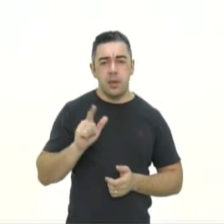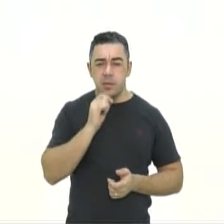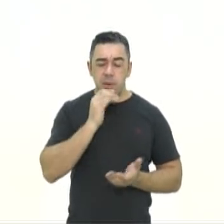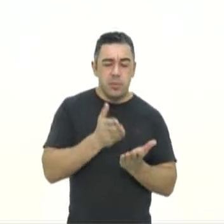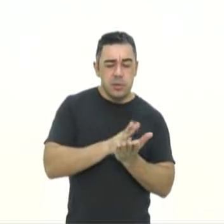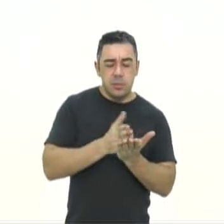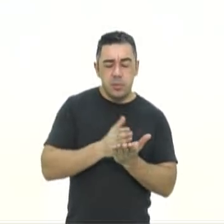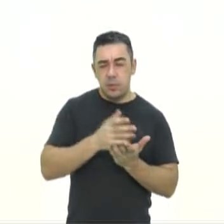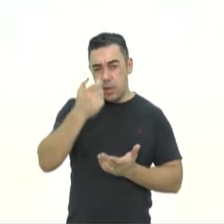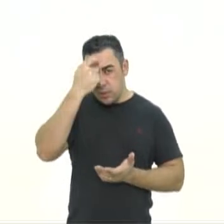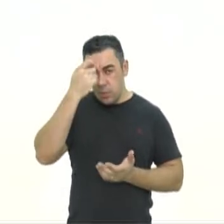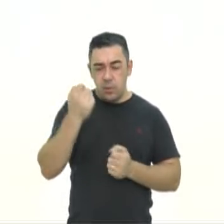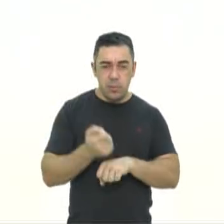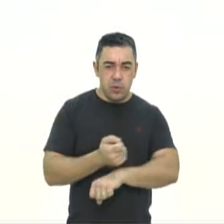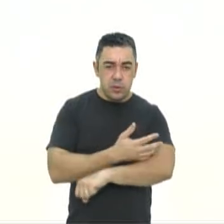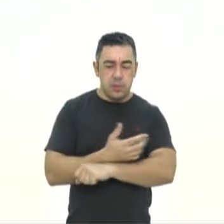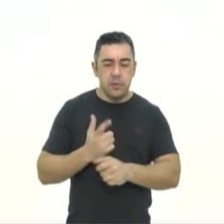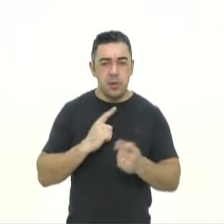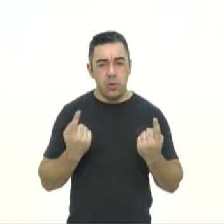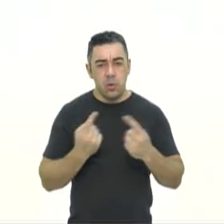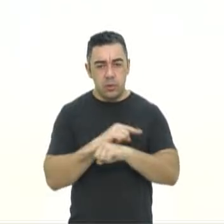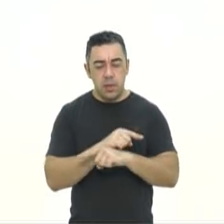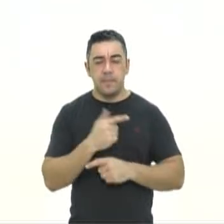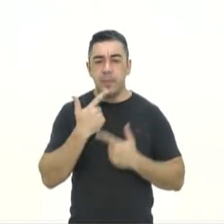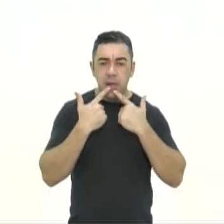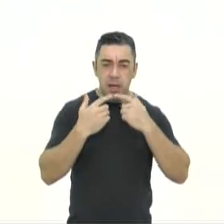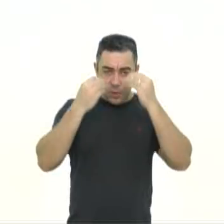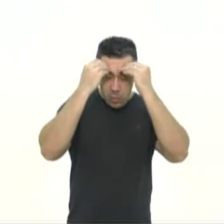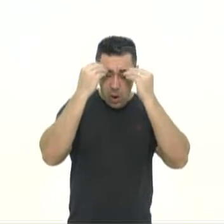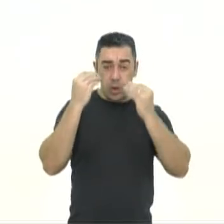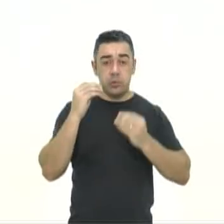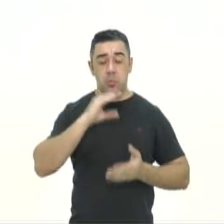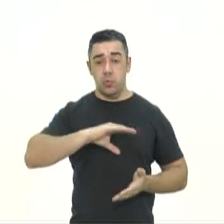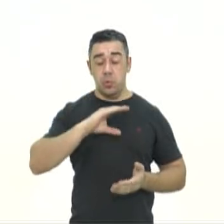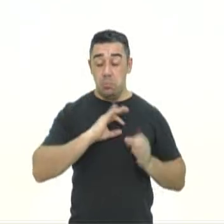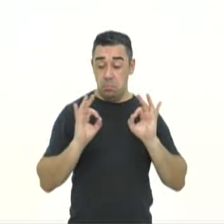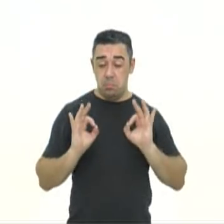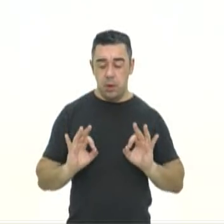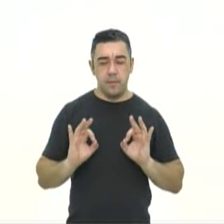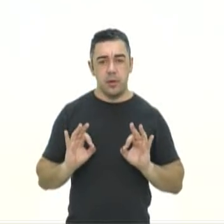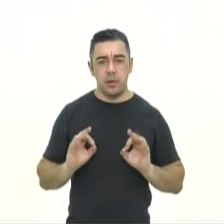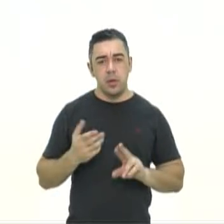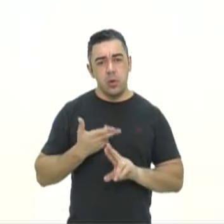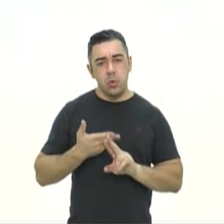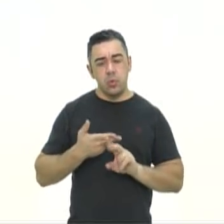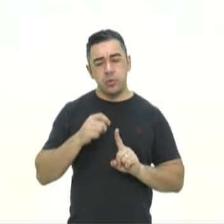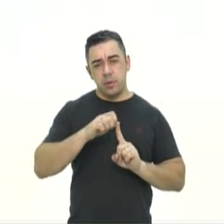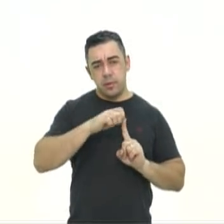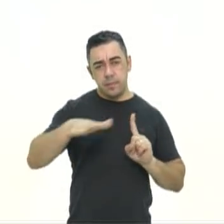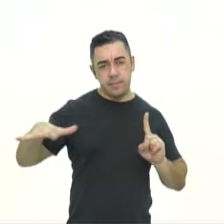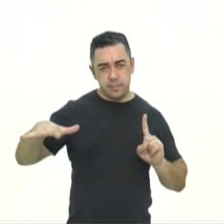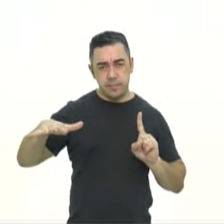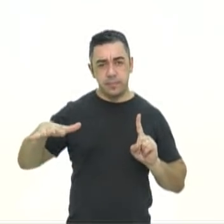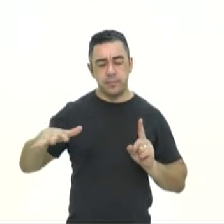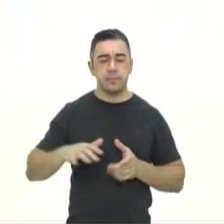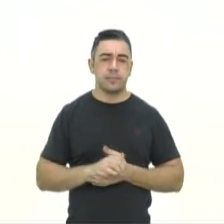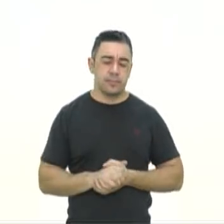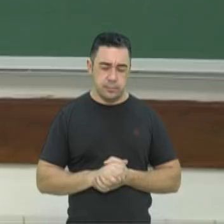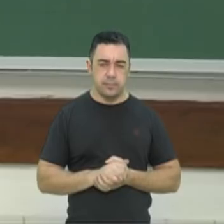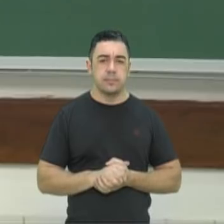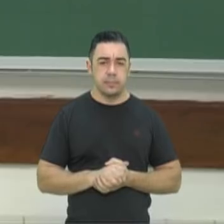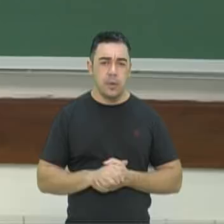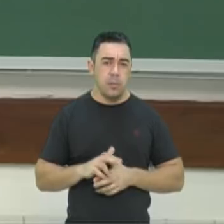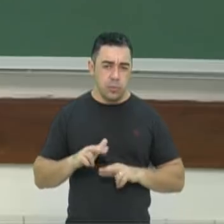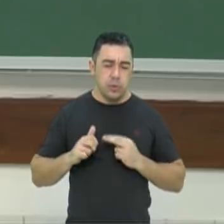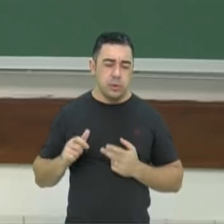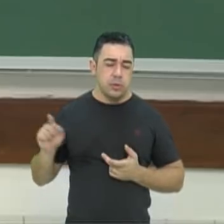e emoção, jogo de contrastes, linguagem rebuscada e contorcida e uso de figuras de linguagem. Por isso que nós